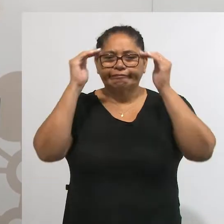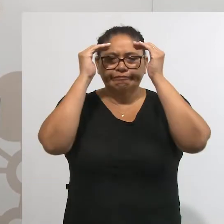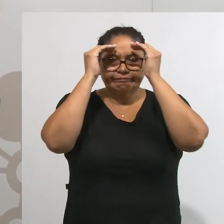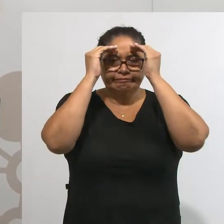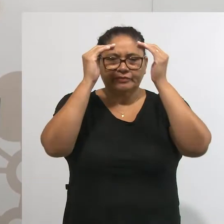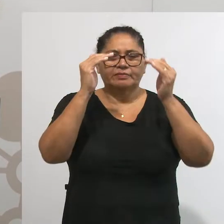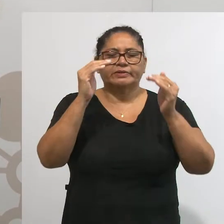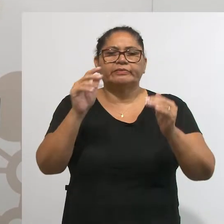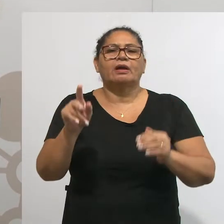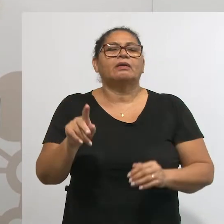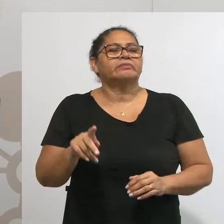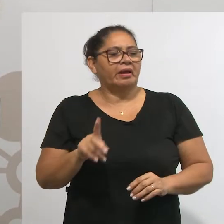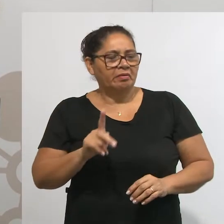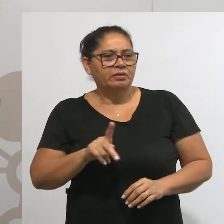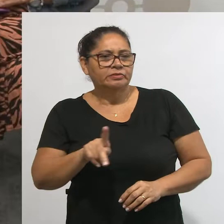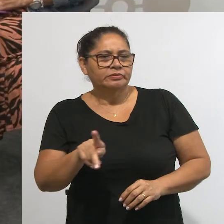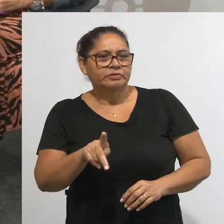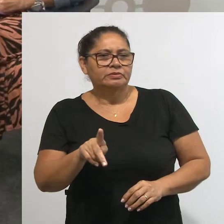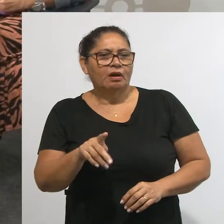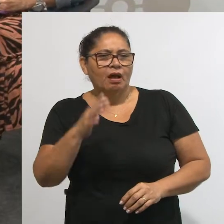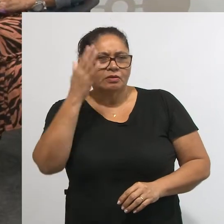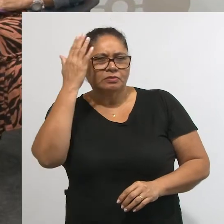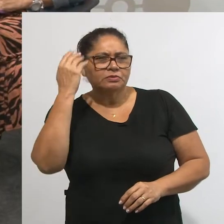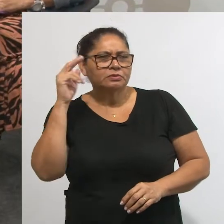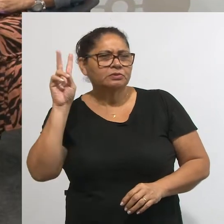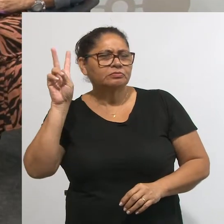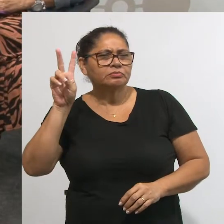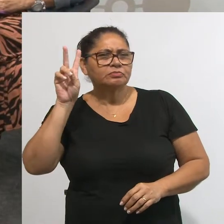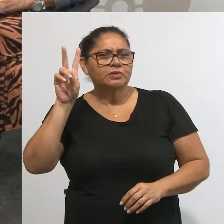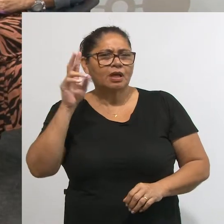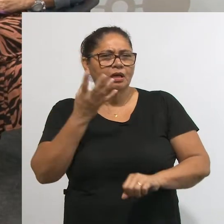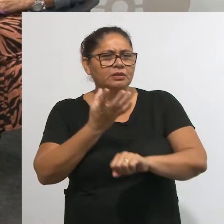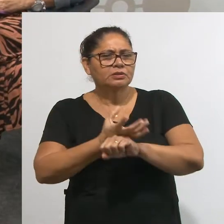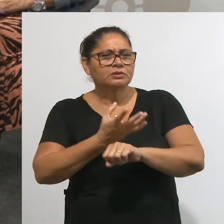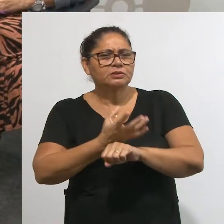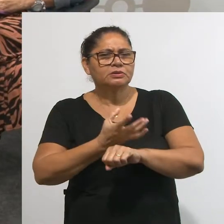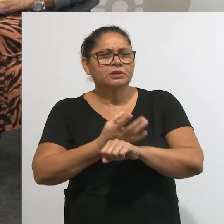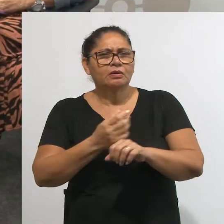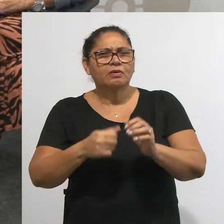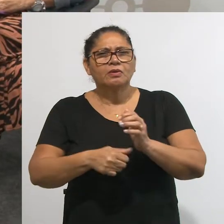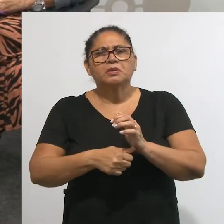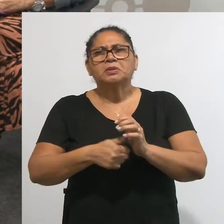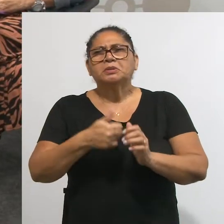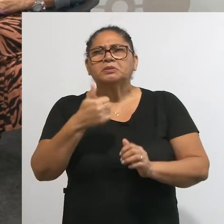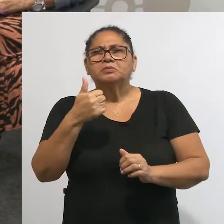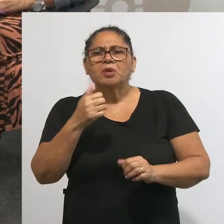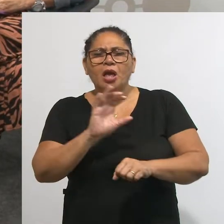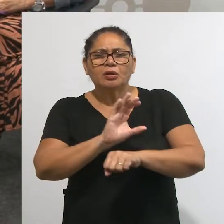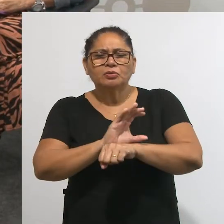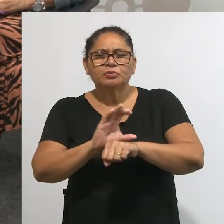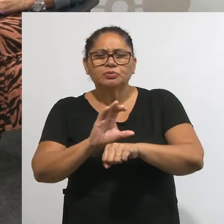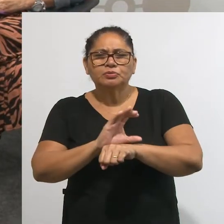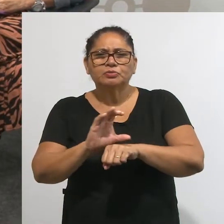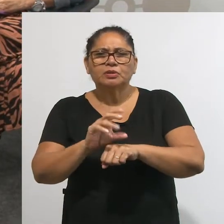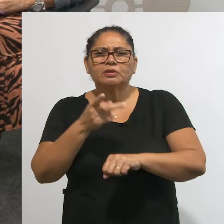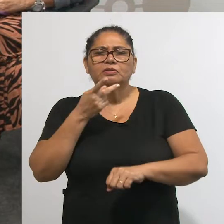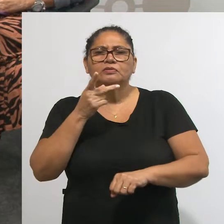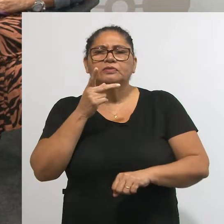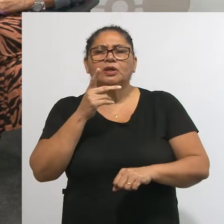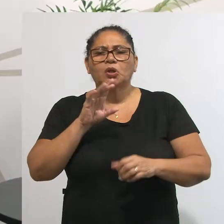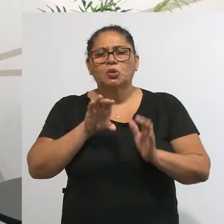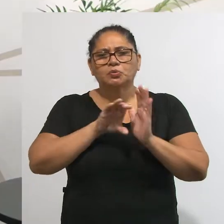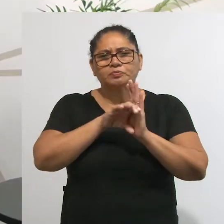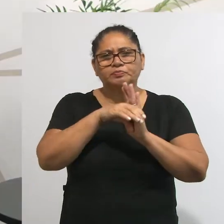respeito, não é mesmo, professora? Isso, eu não sei se os alunos vão lembrar, mas na minha disciplina, que foi a primeira desse curso, a gente falou